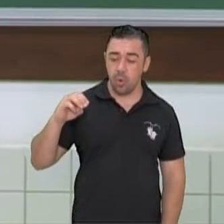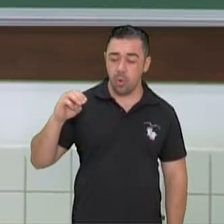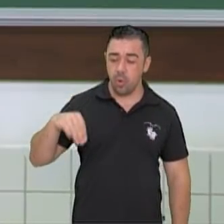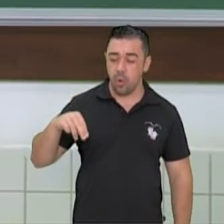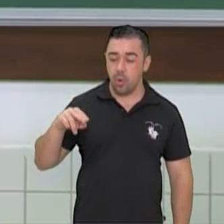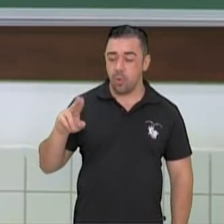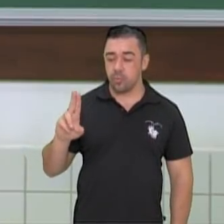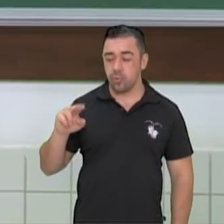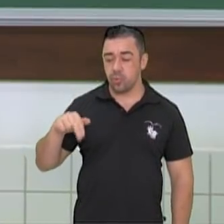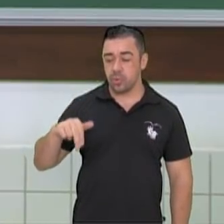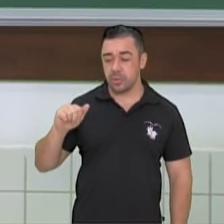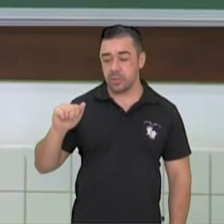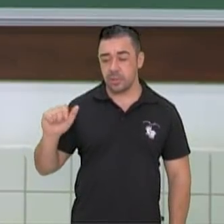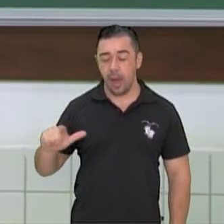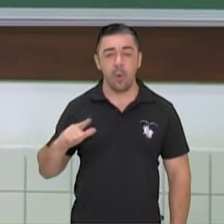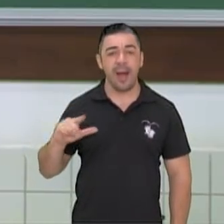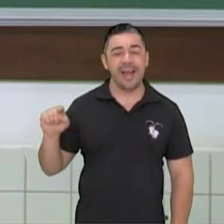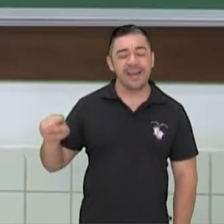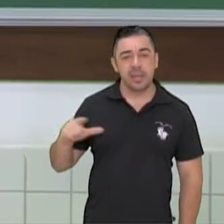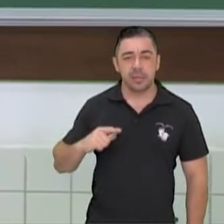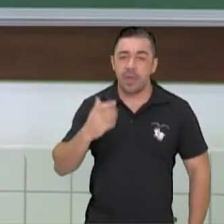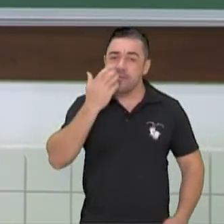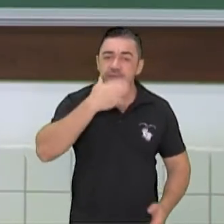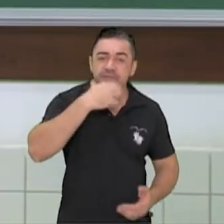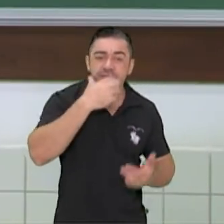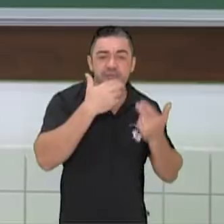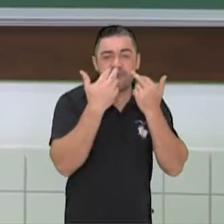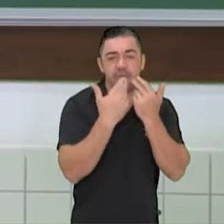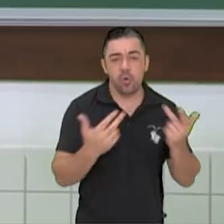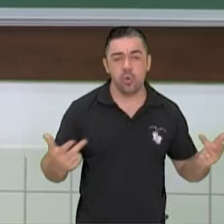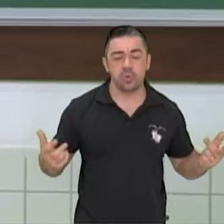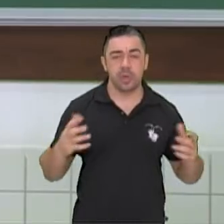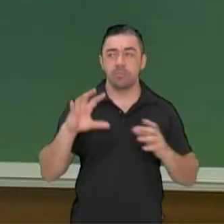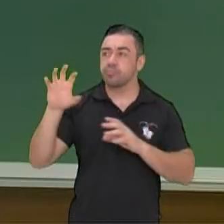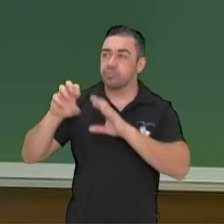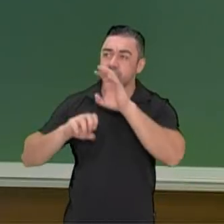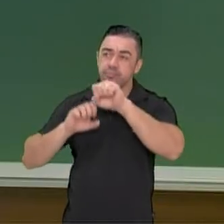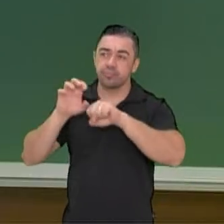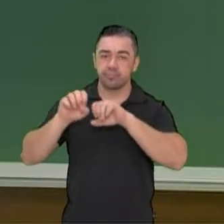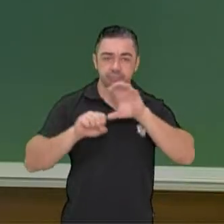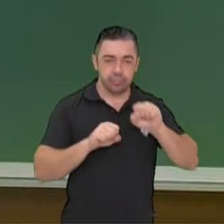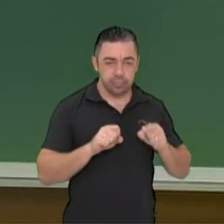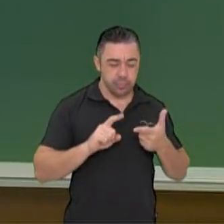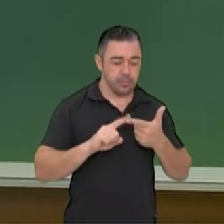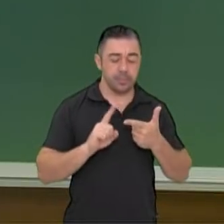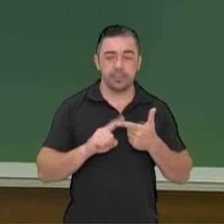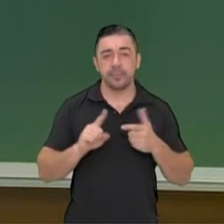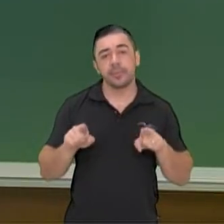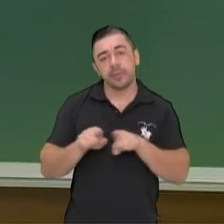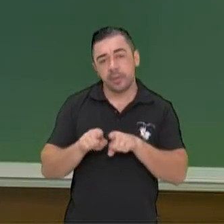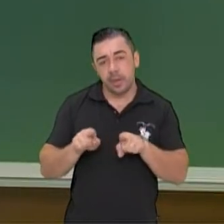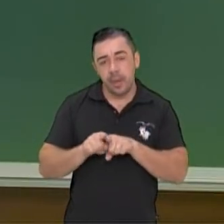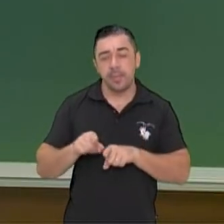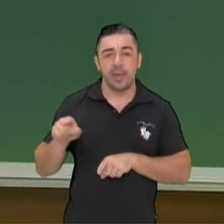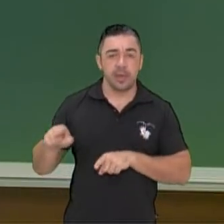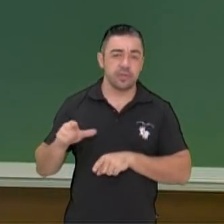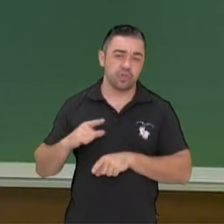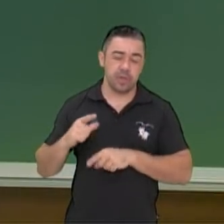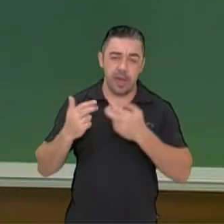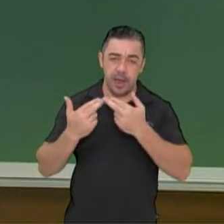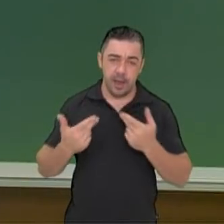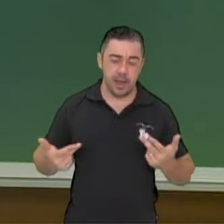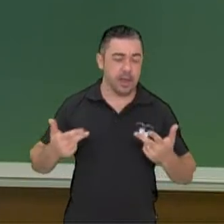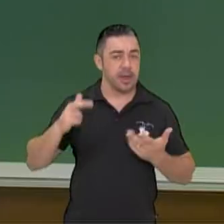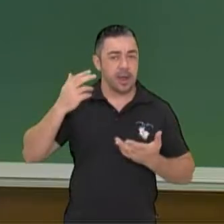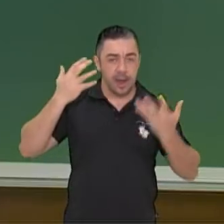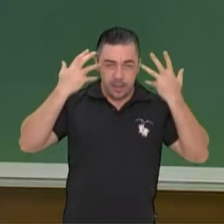onde havia pomares, né, para você fazer a coleta de frutas, onde também acontecia ali a criação de animais, né,